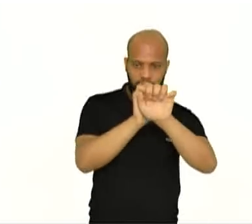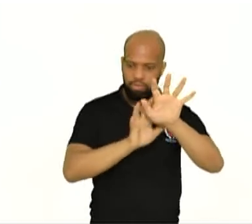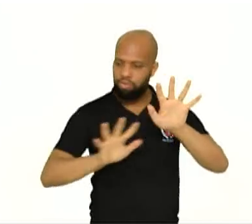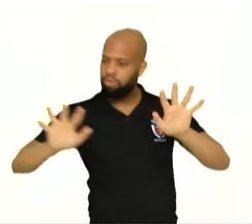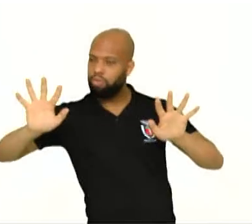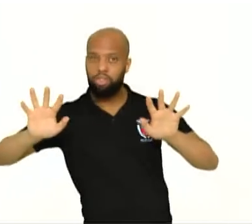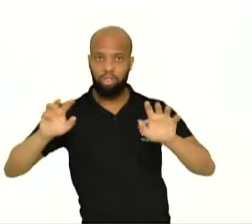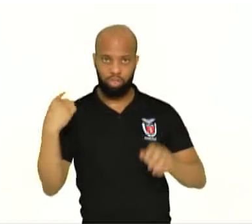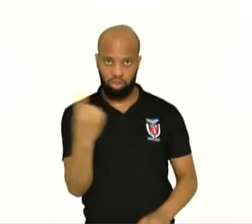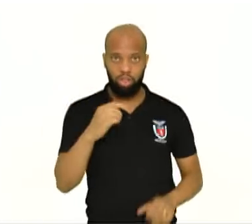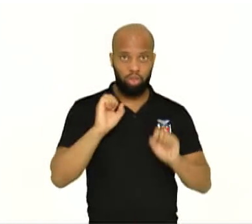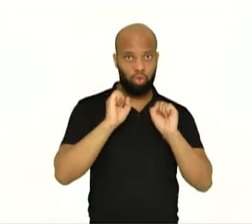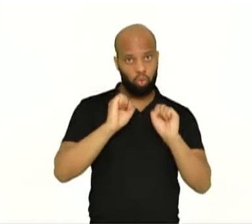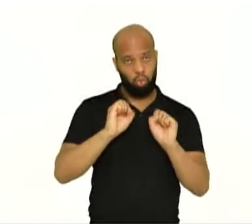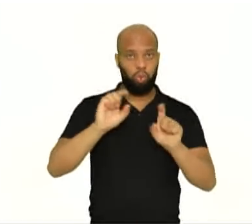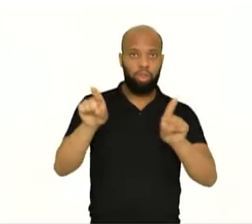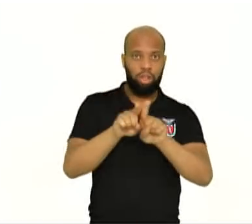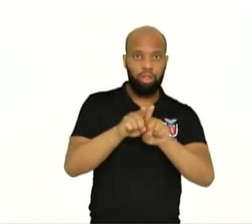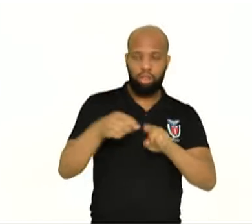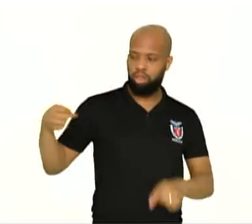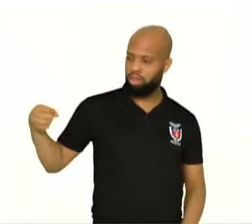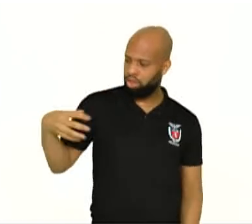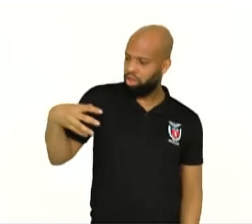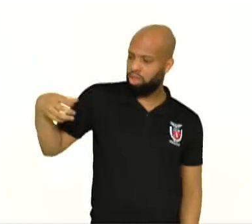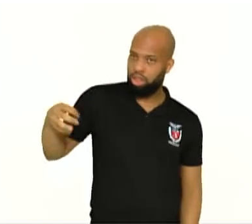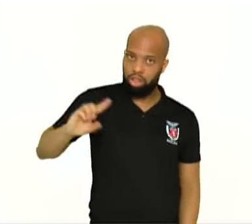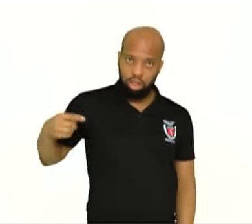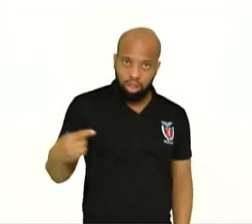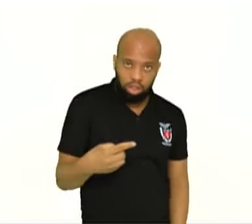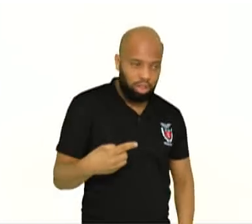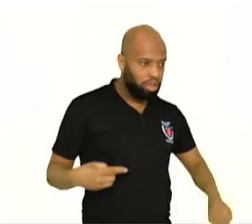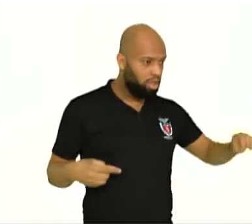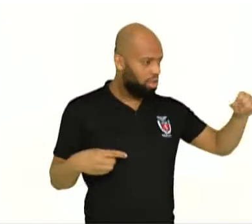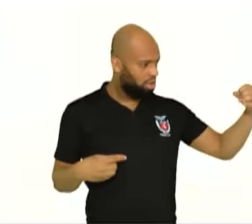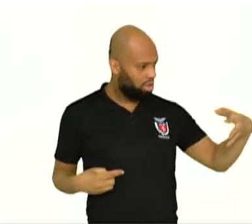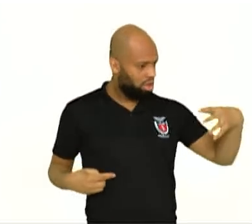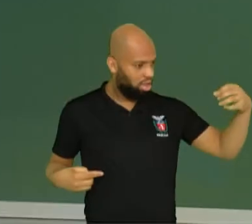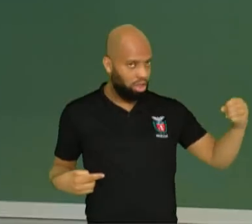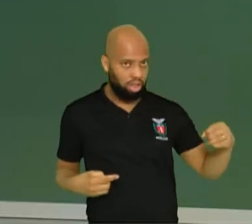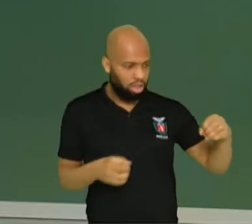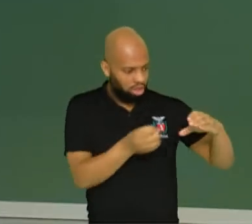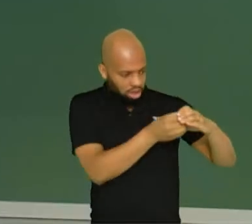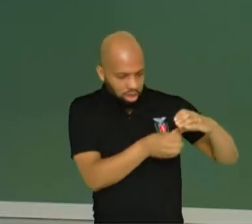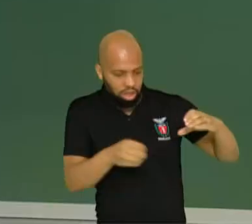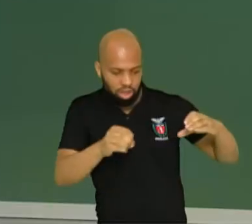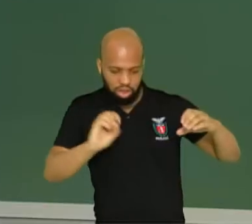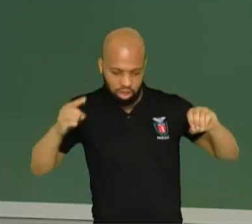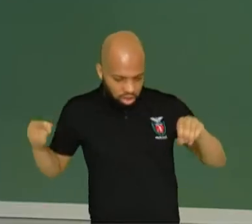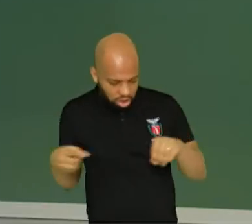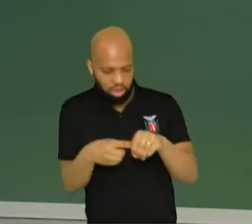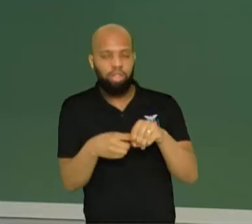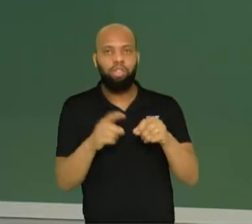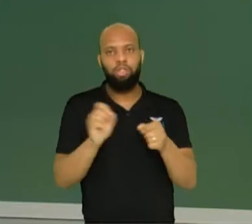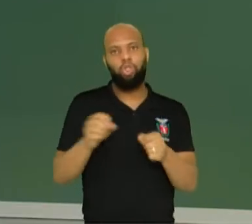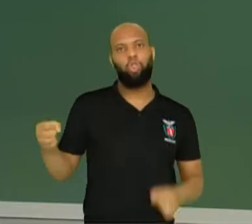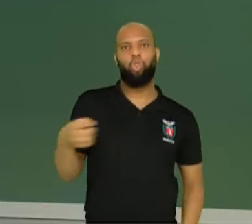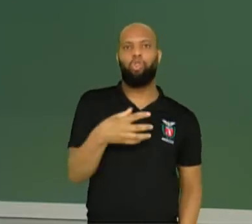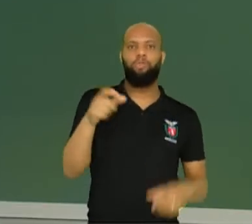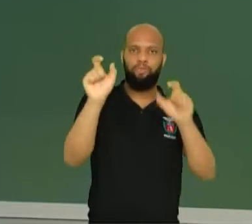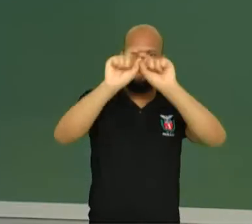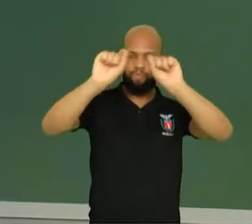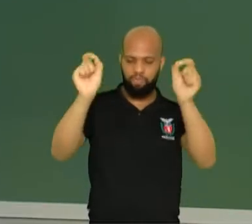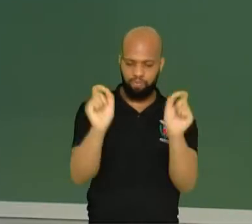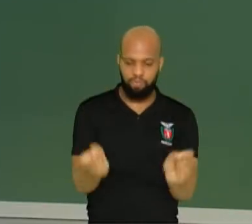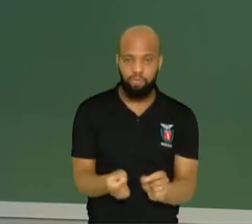fase sexuada, que ela pode liberar os espermatozoides, juntar com o óvulo e fazer um novo organismo. Então vejam que